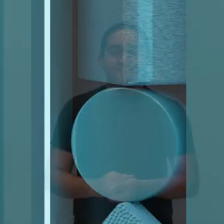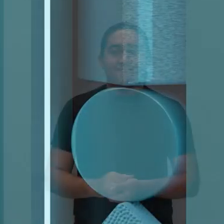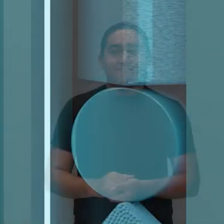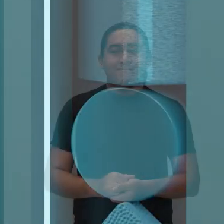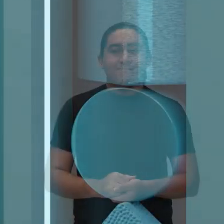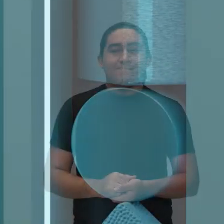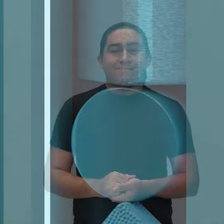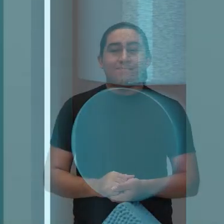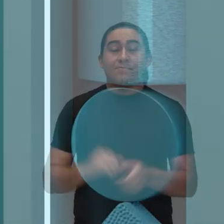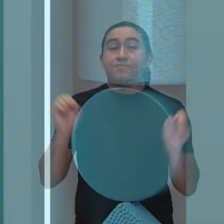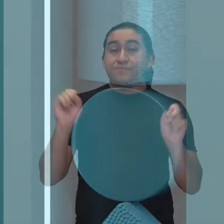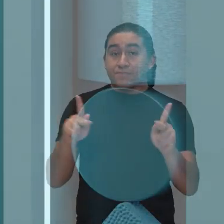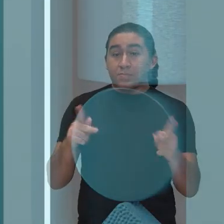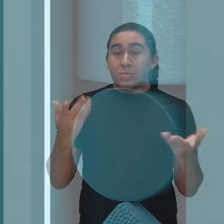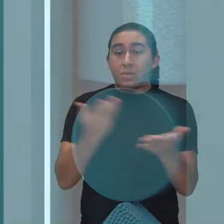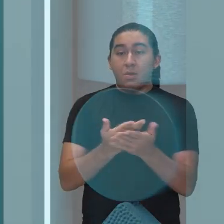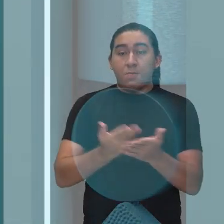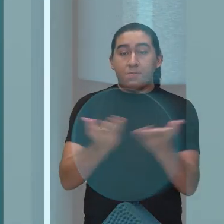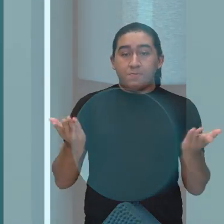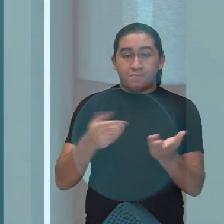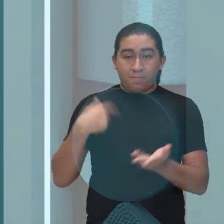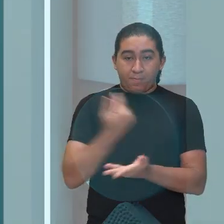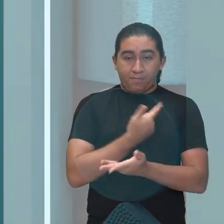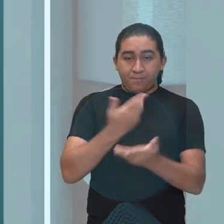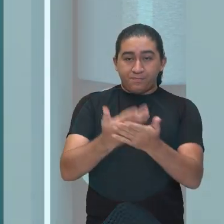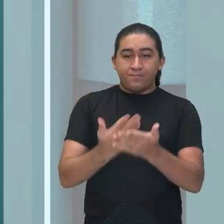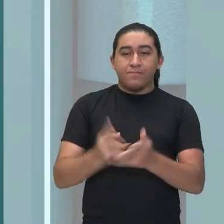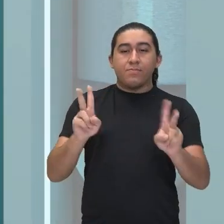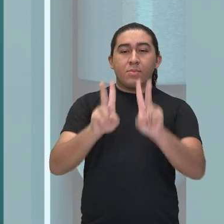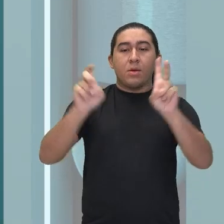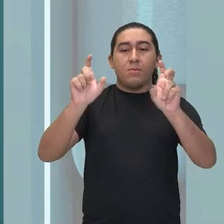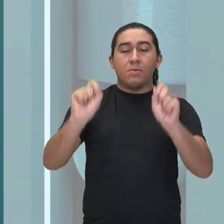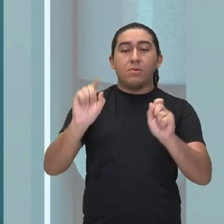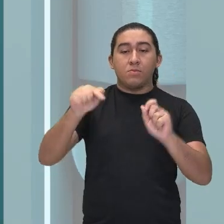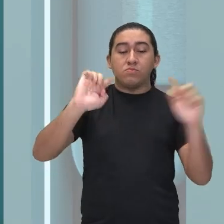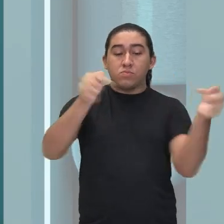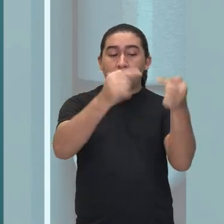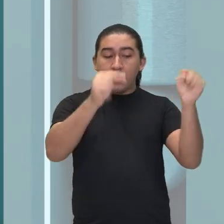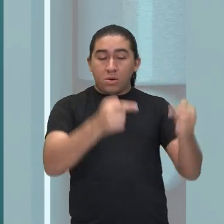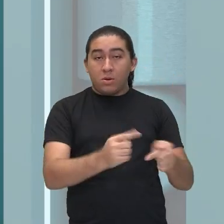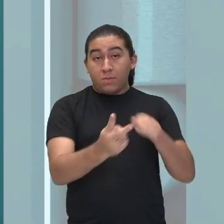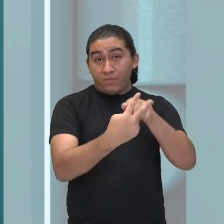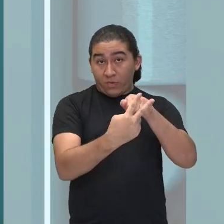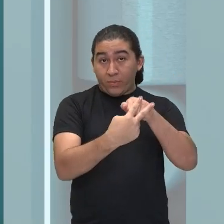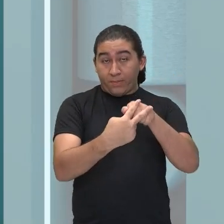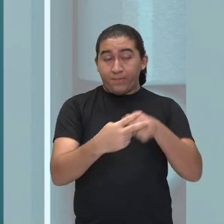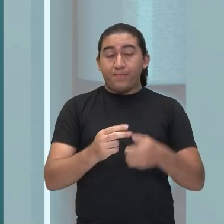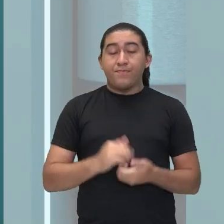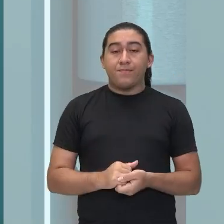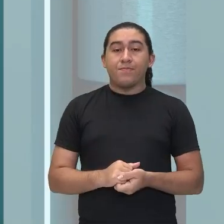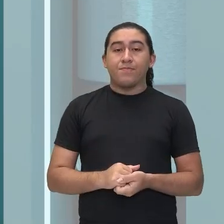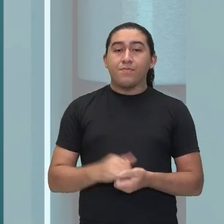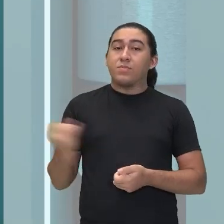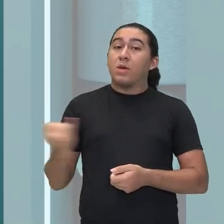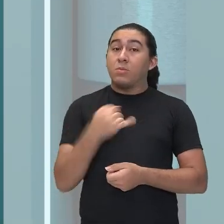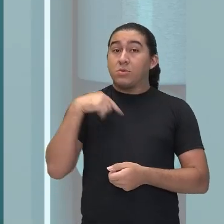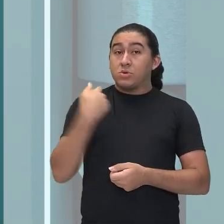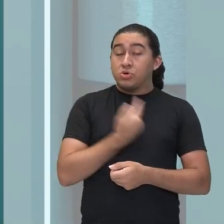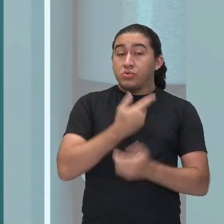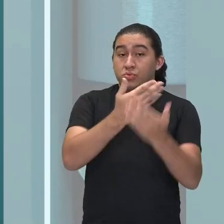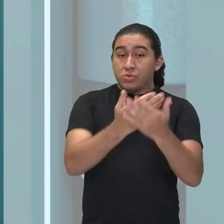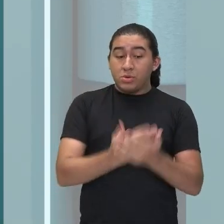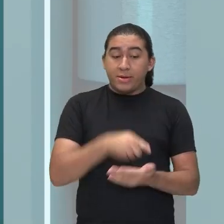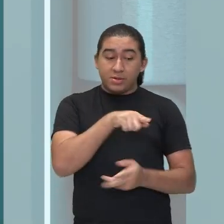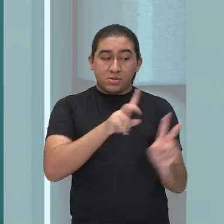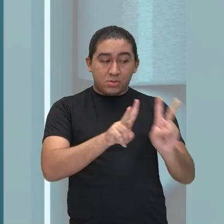Muito bem. Na aula de hoje, nós vamos estudar sobre concordância verbal. É importante nós estudarmos